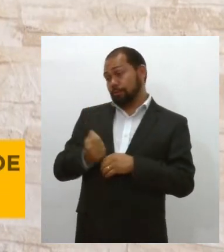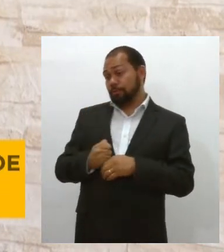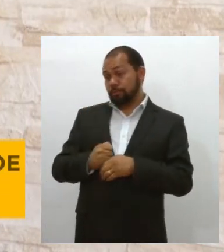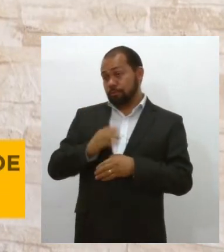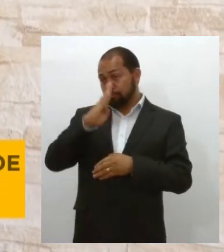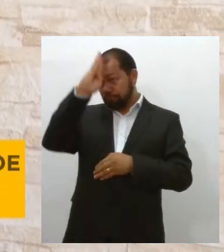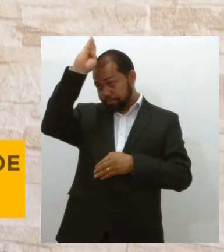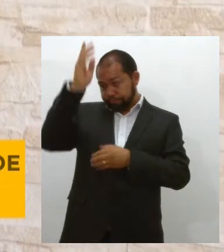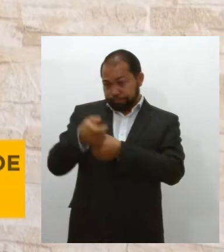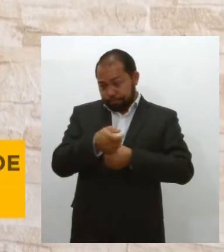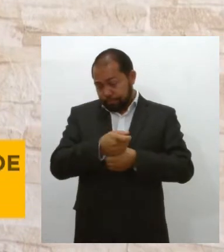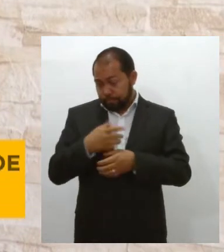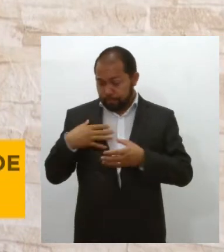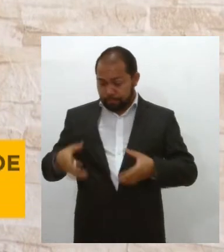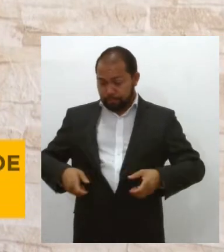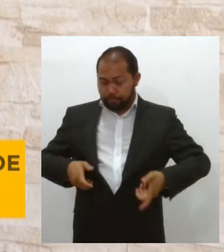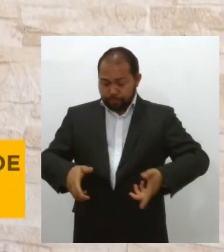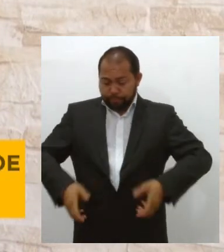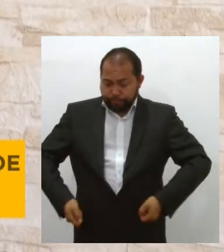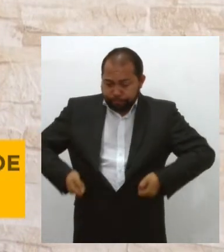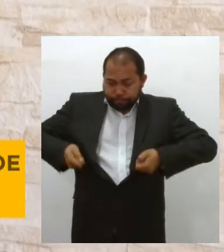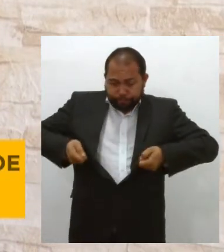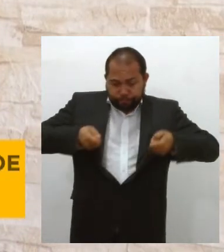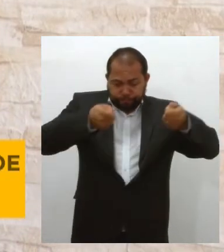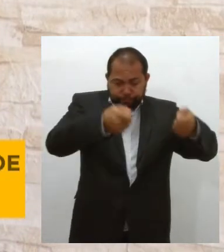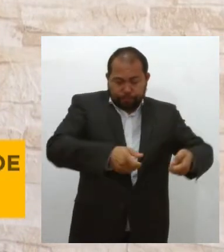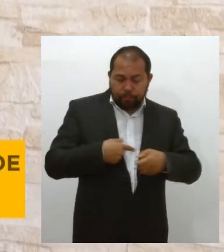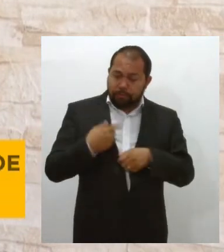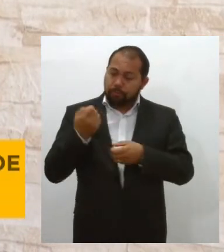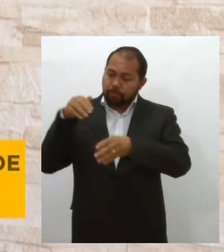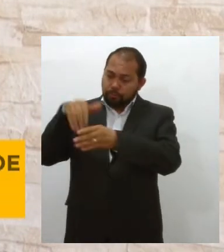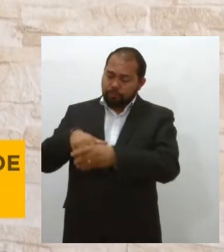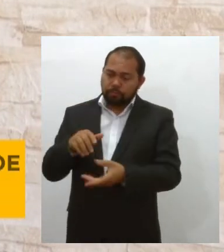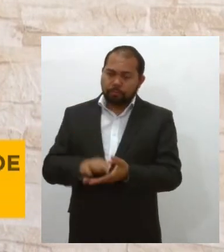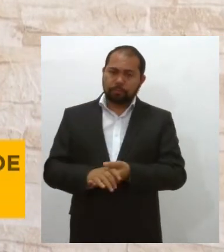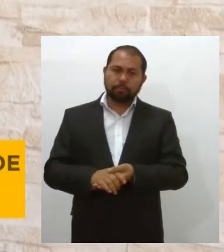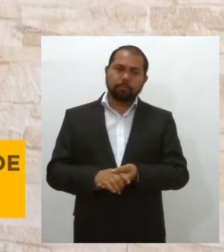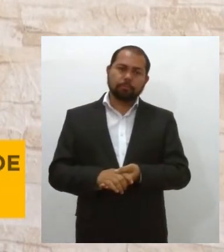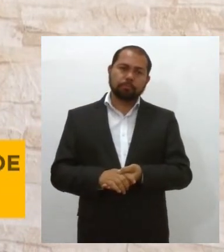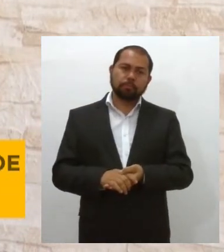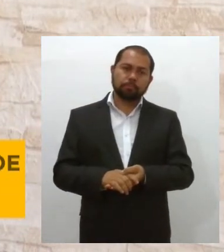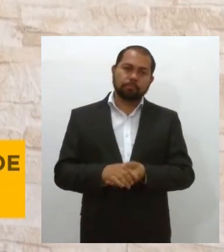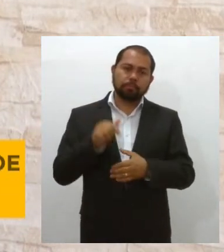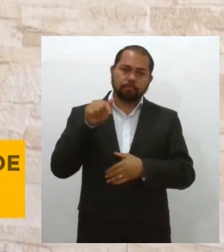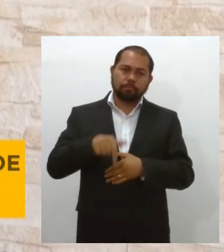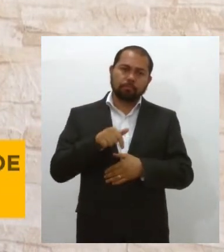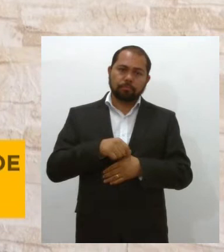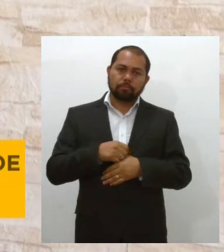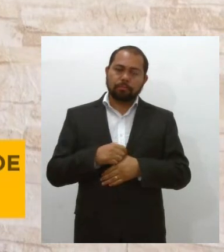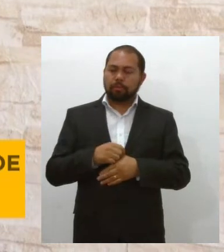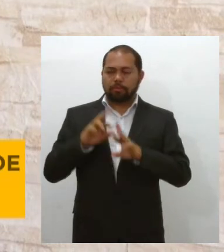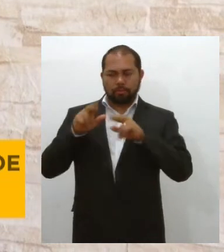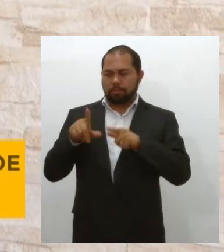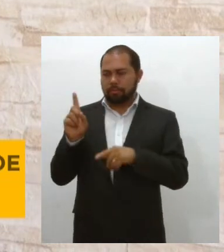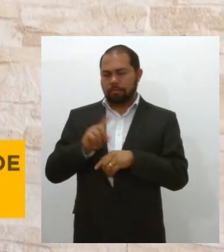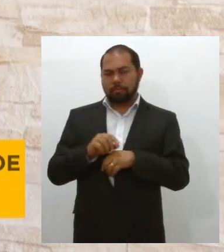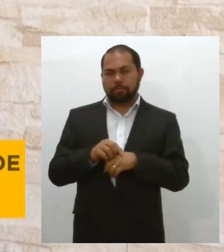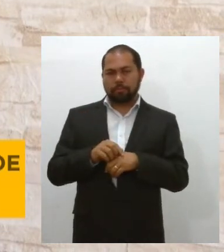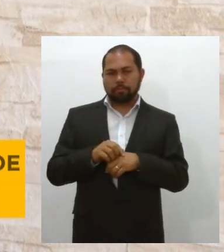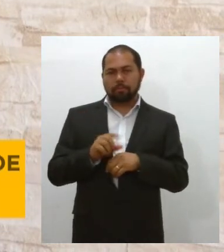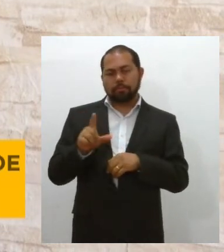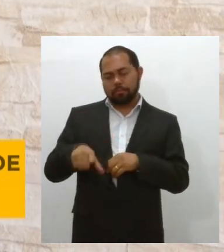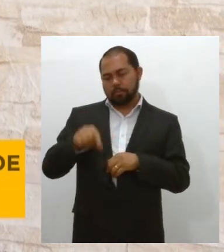carregar com cadeira e tudo para eu votar, exercer minha cidadania. Né? Aqui não é diferente. Pelo menos as escolas aqui